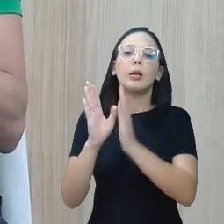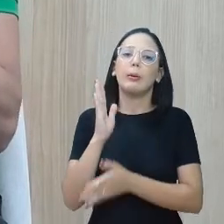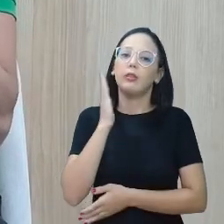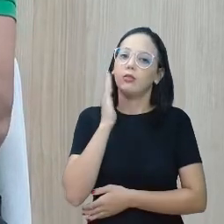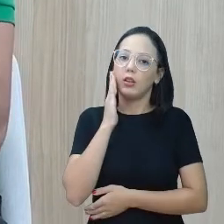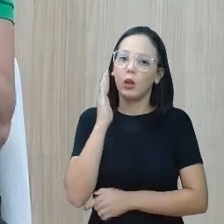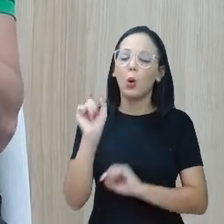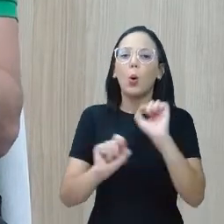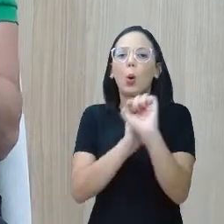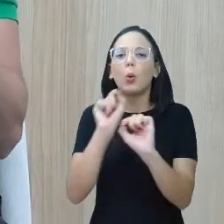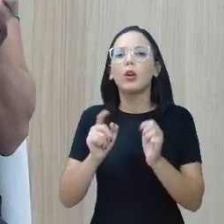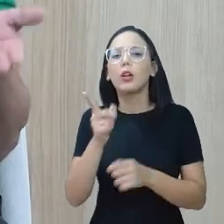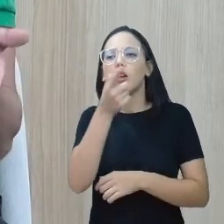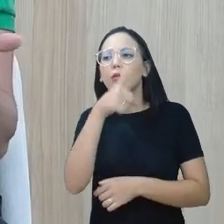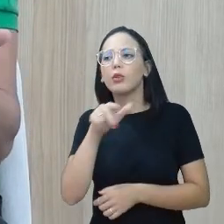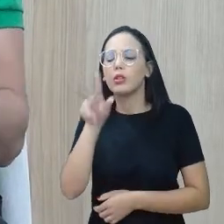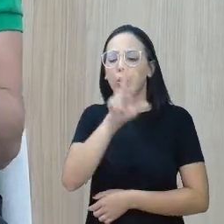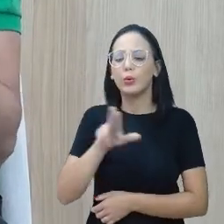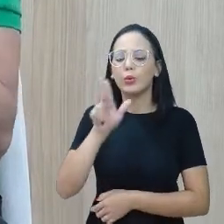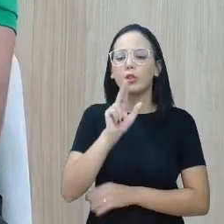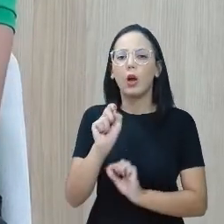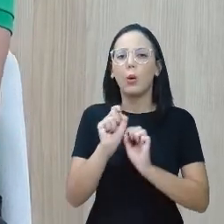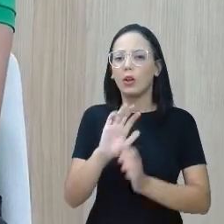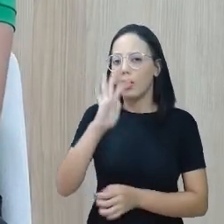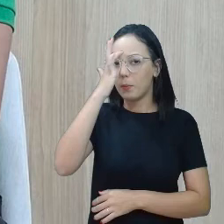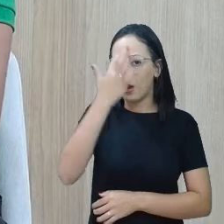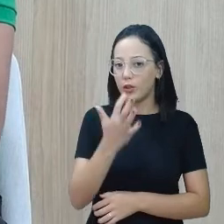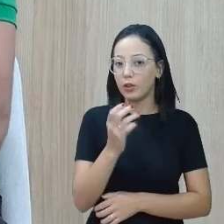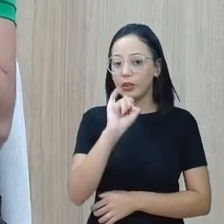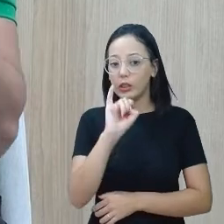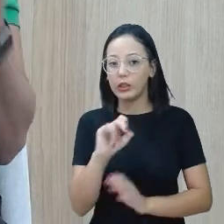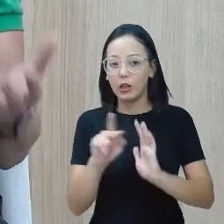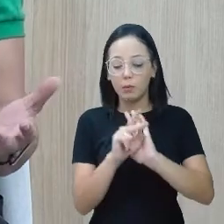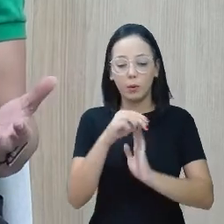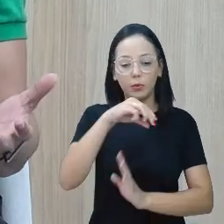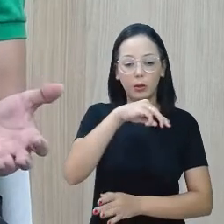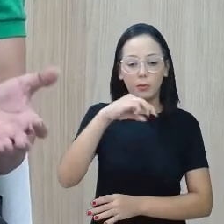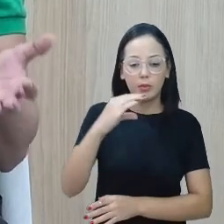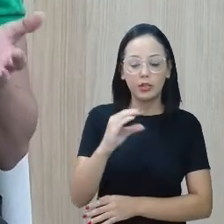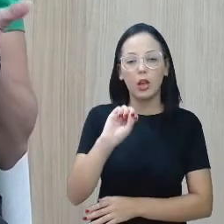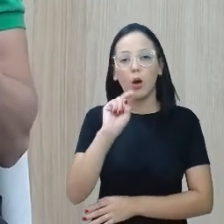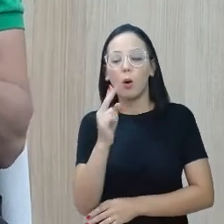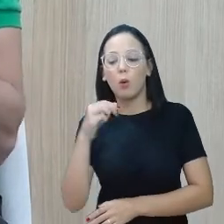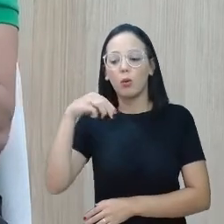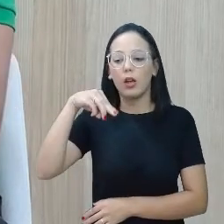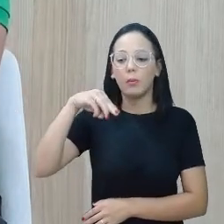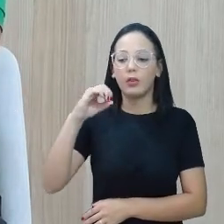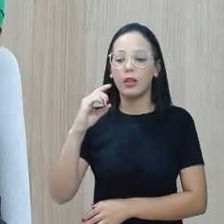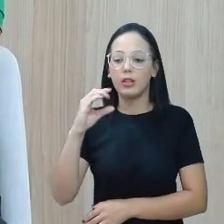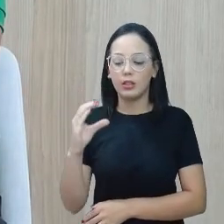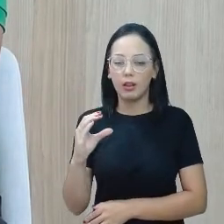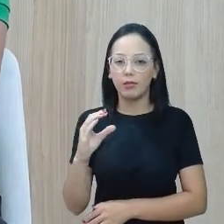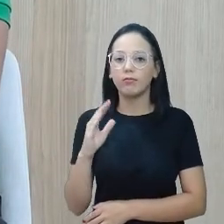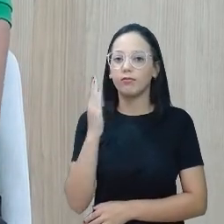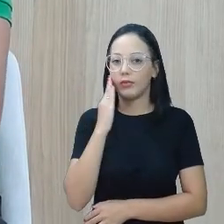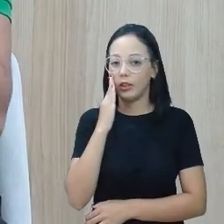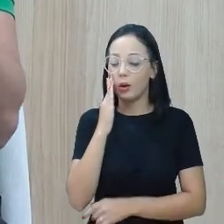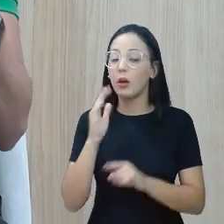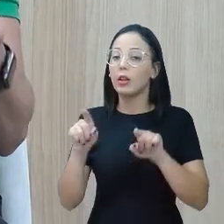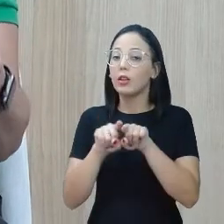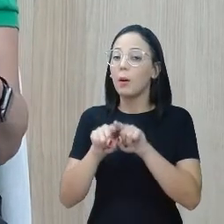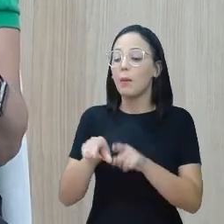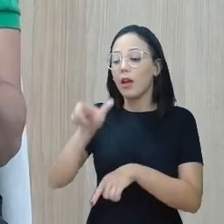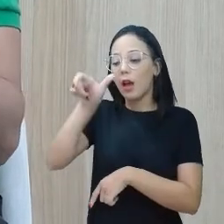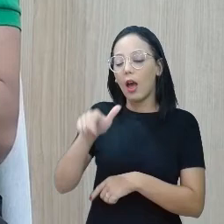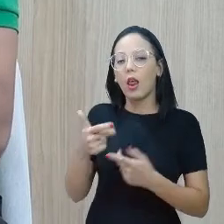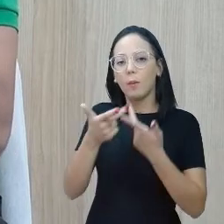né, o que é que você vai utilizar para resolver se vai ser o MMC ou se vai ser o MDC. E Briane falou